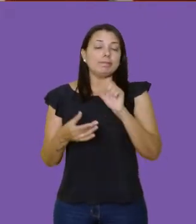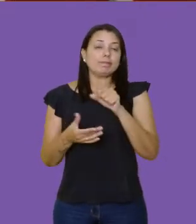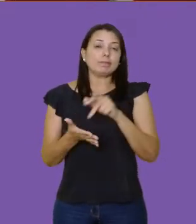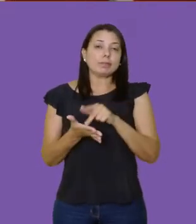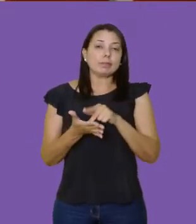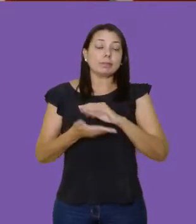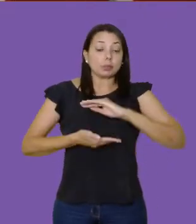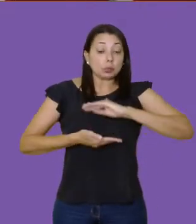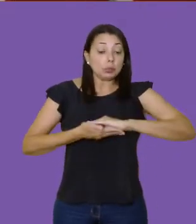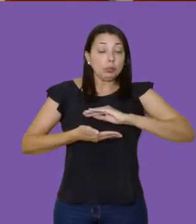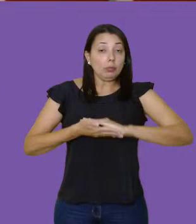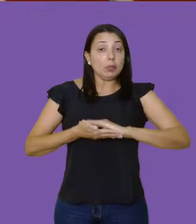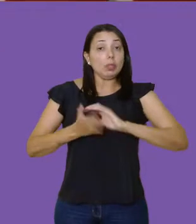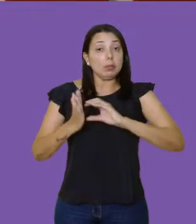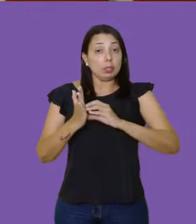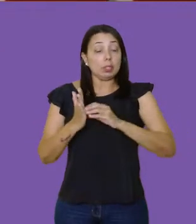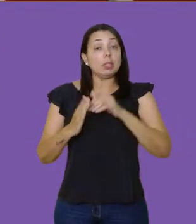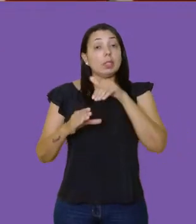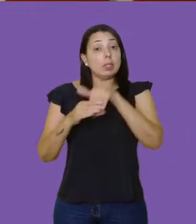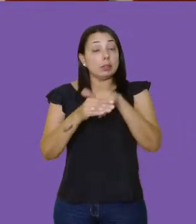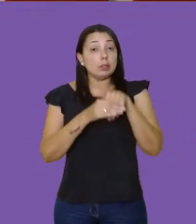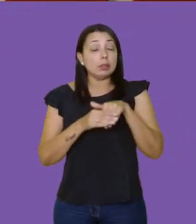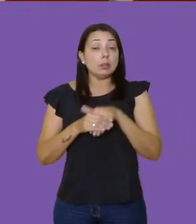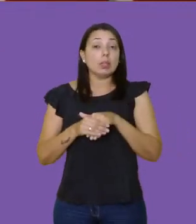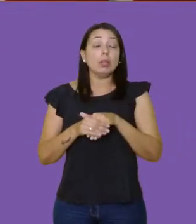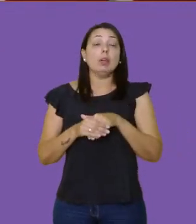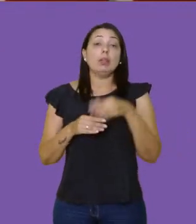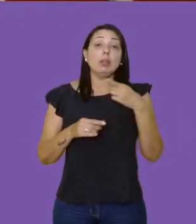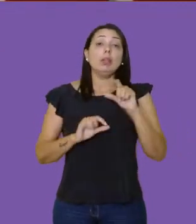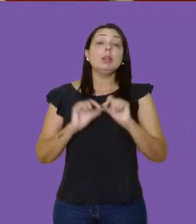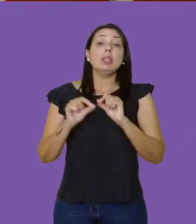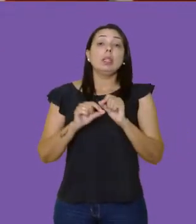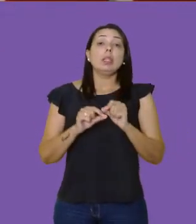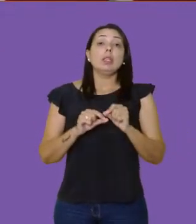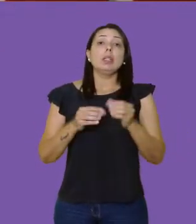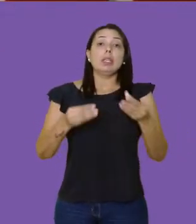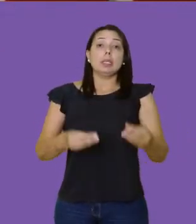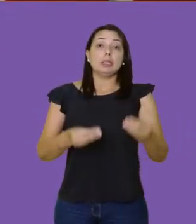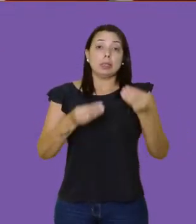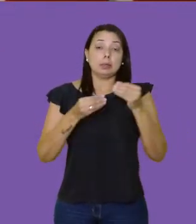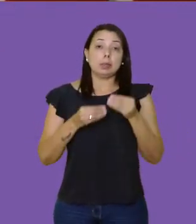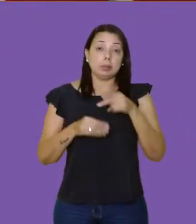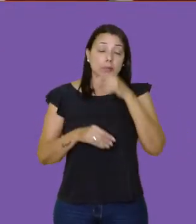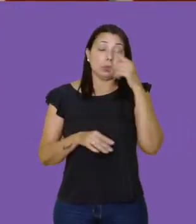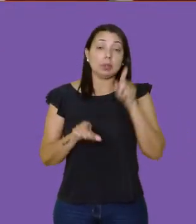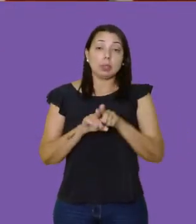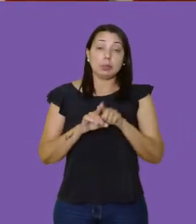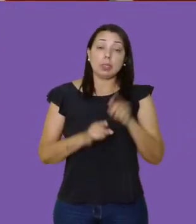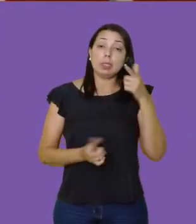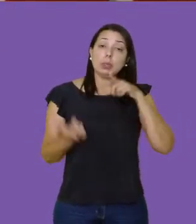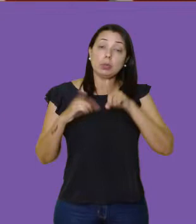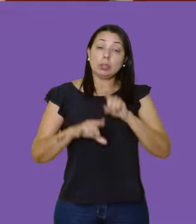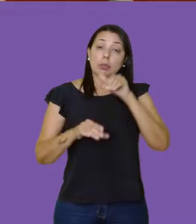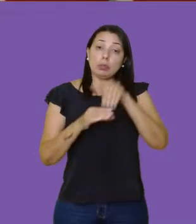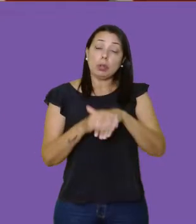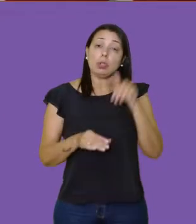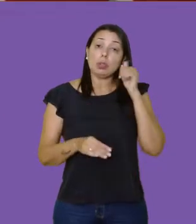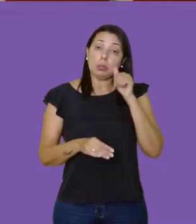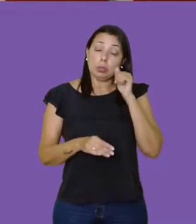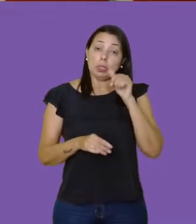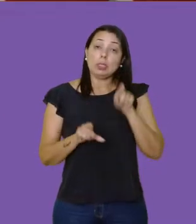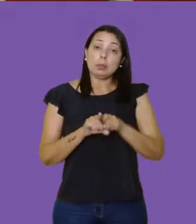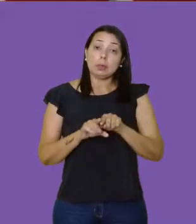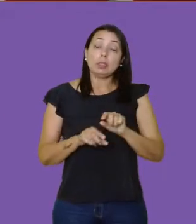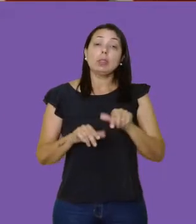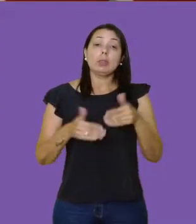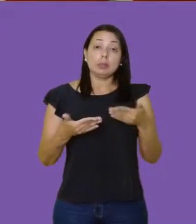fundo partidário, o fundo eleitoral vai ser recebido em maior número pelos partidos que conseguirem votos de mulheres, porque vai ter peso